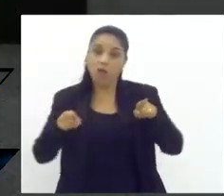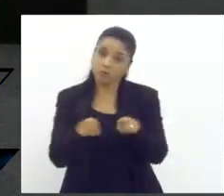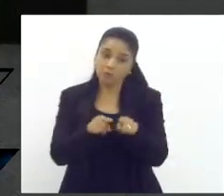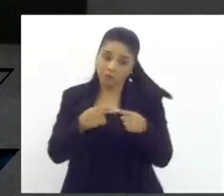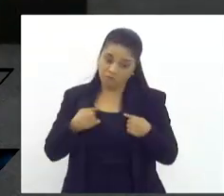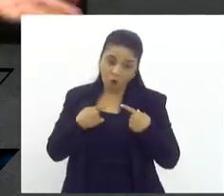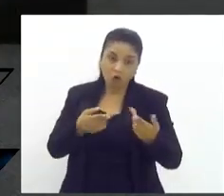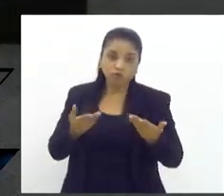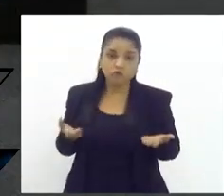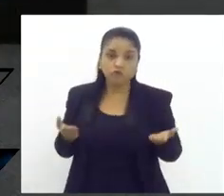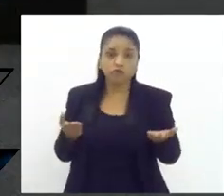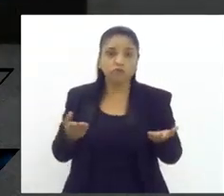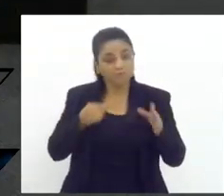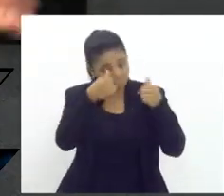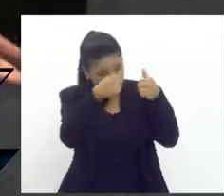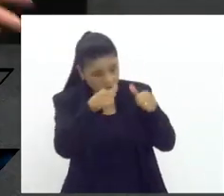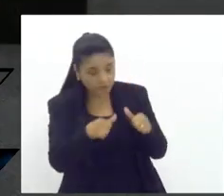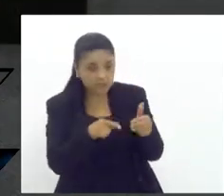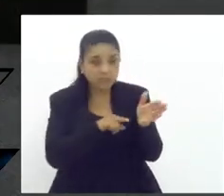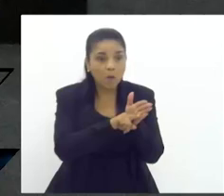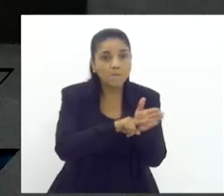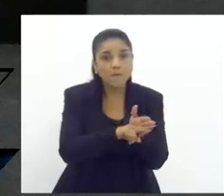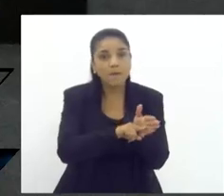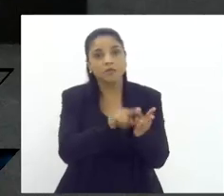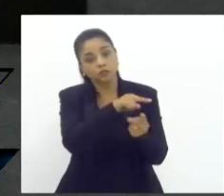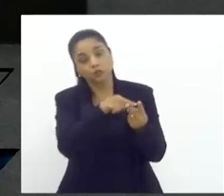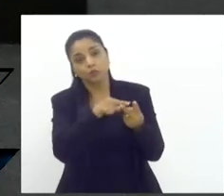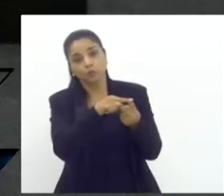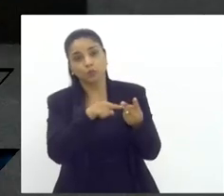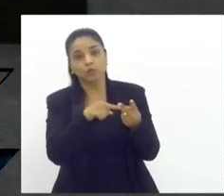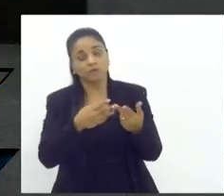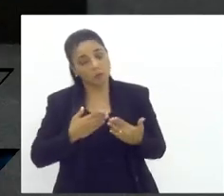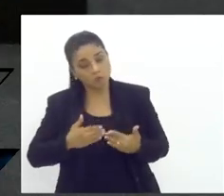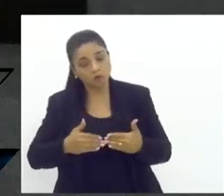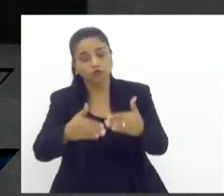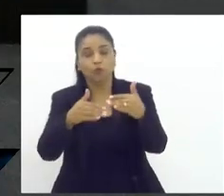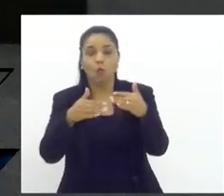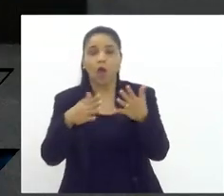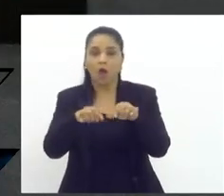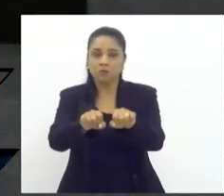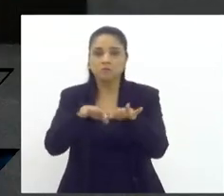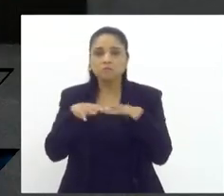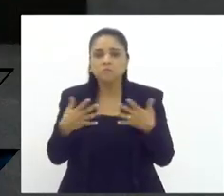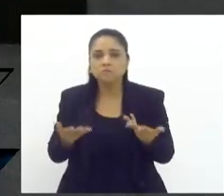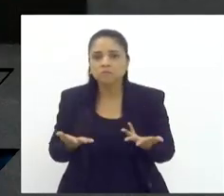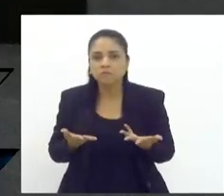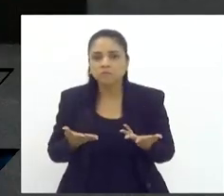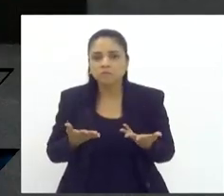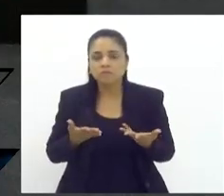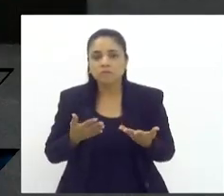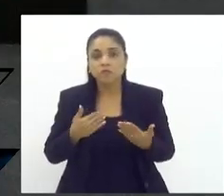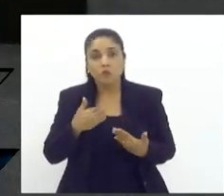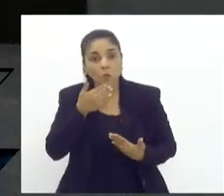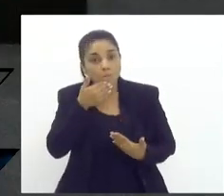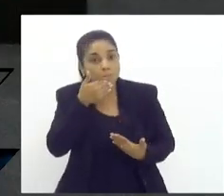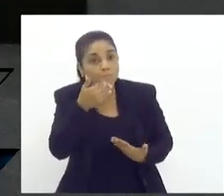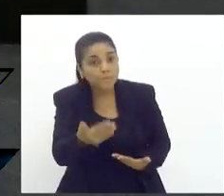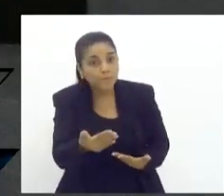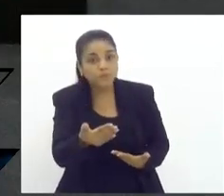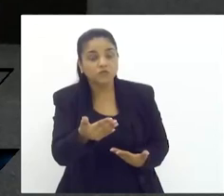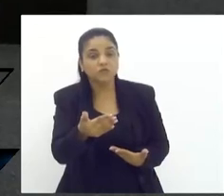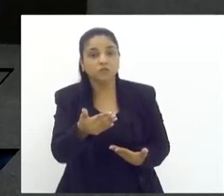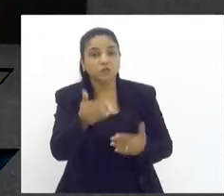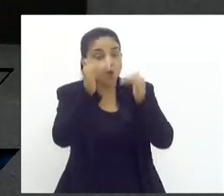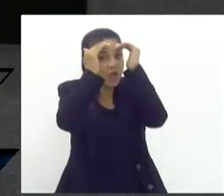para embate com as verificação duas verificações e vamos prorrogar a sessão então sotaque solicitando sua presença é